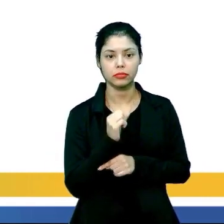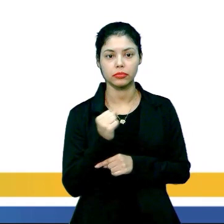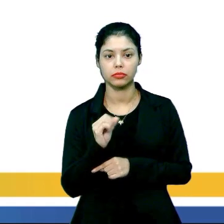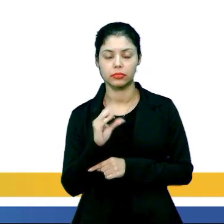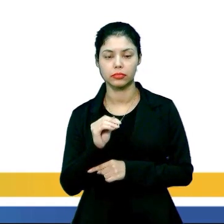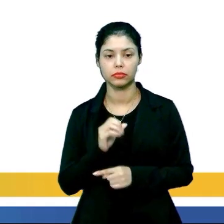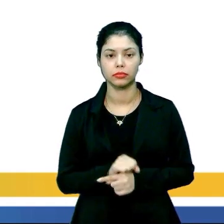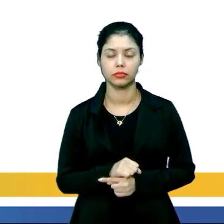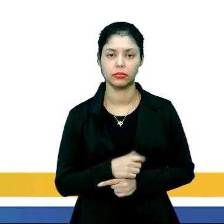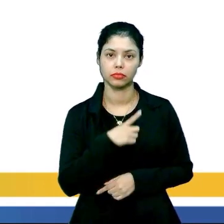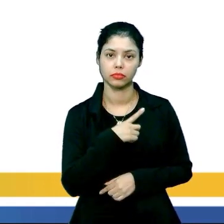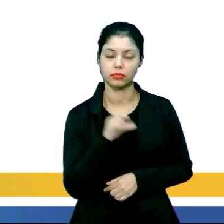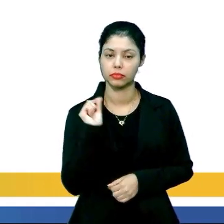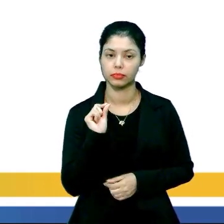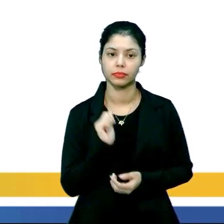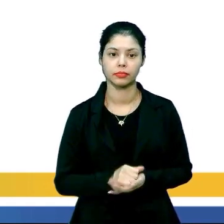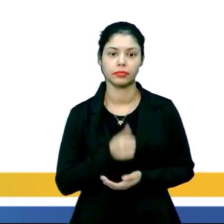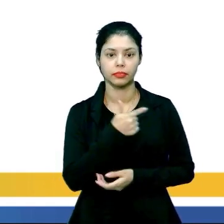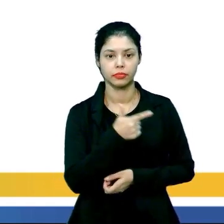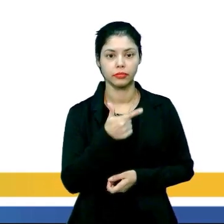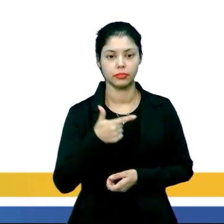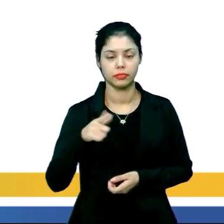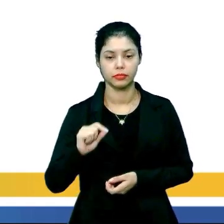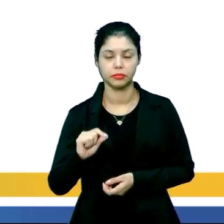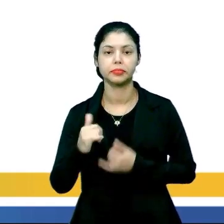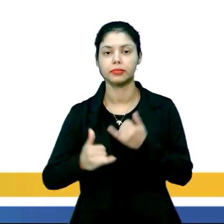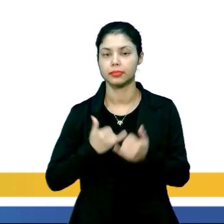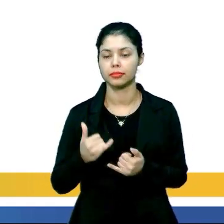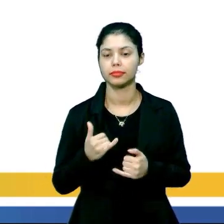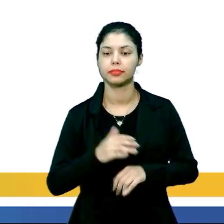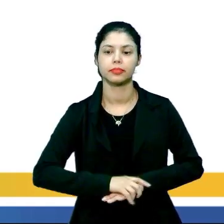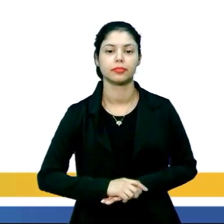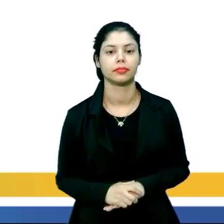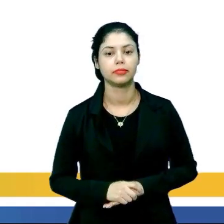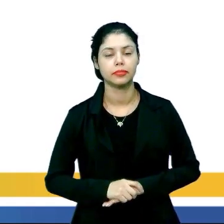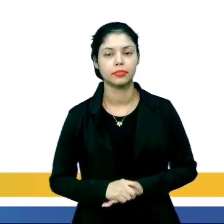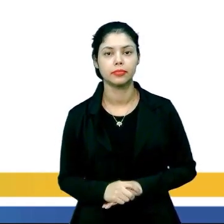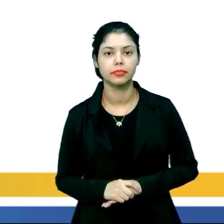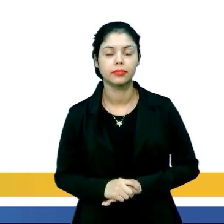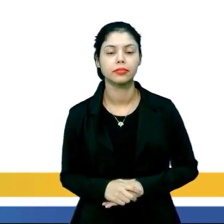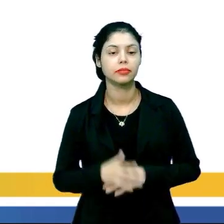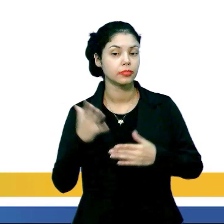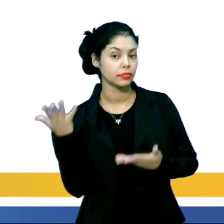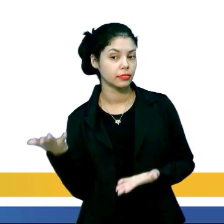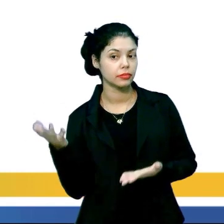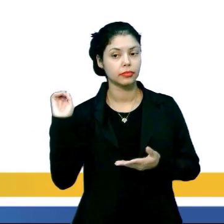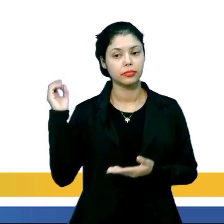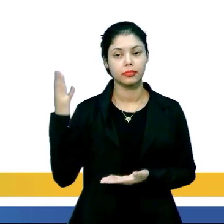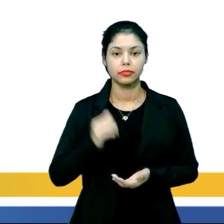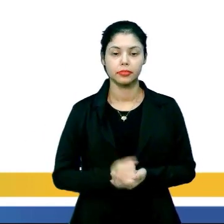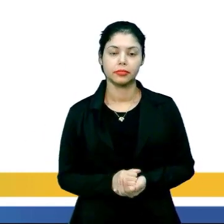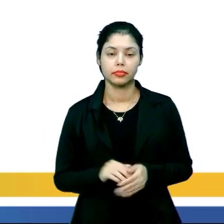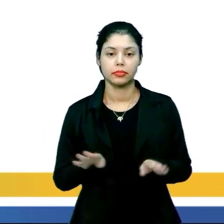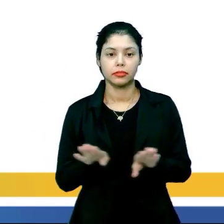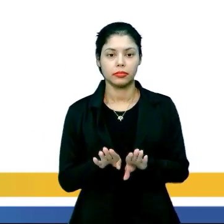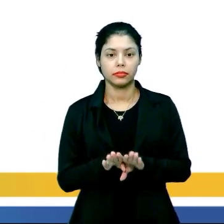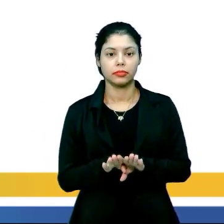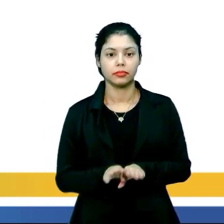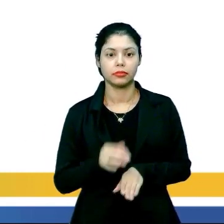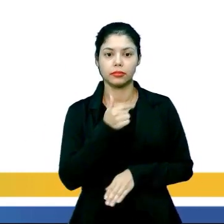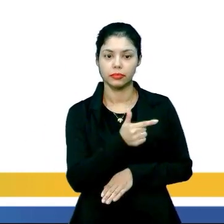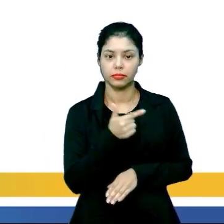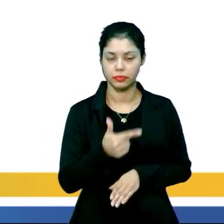880, nós temos aí 220 brinquedos. Logo, 220 está